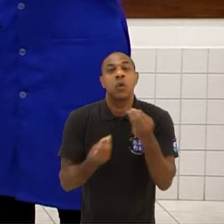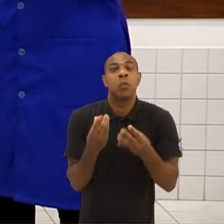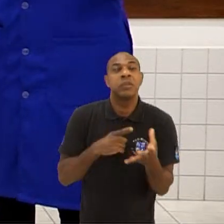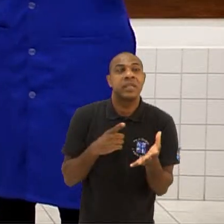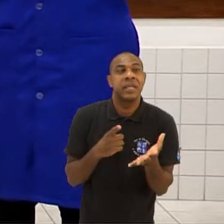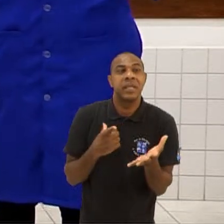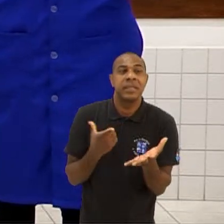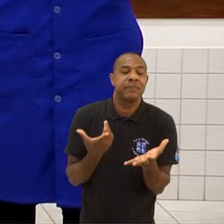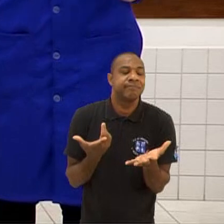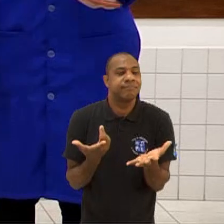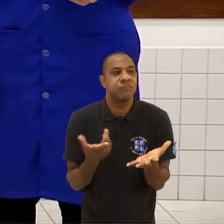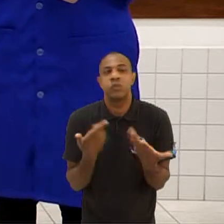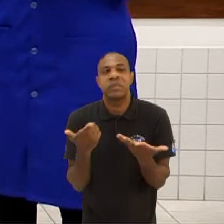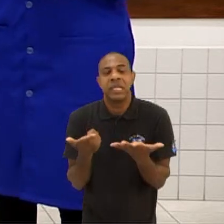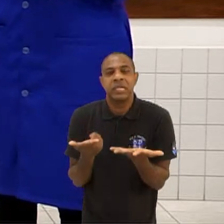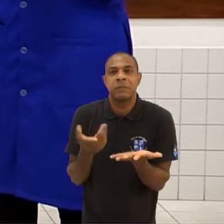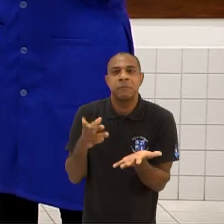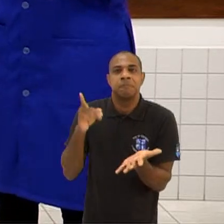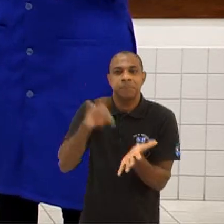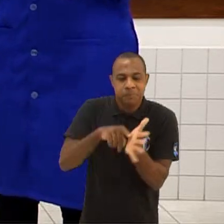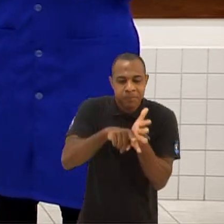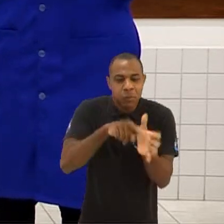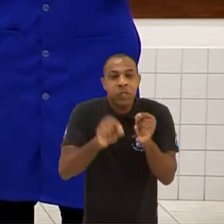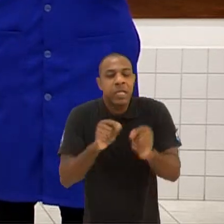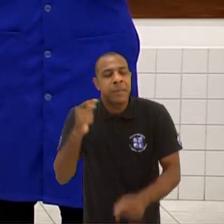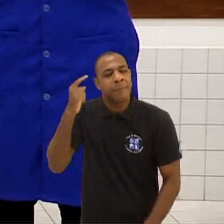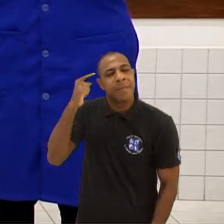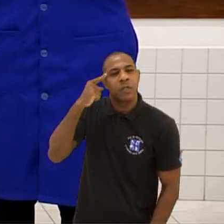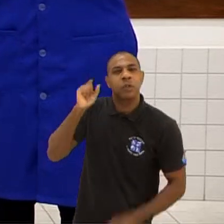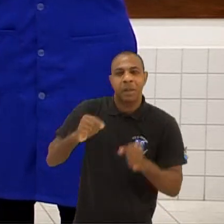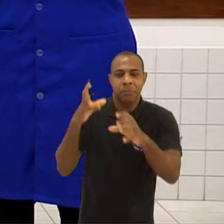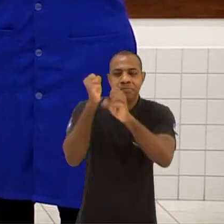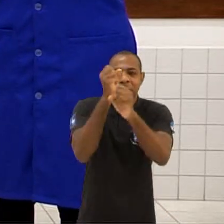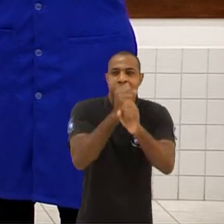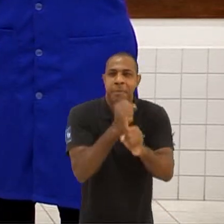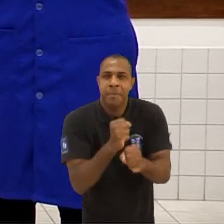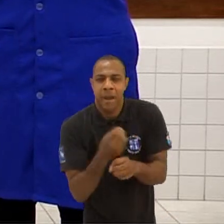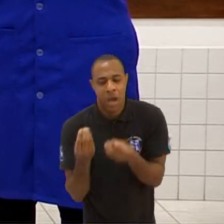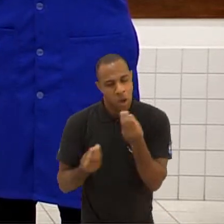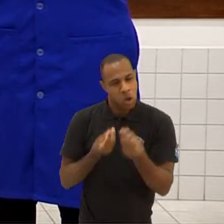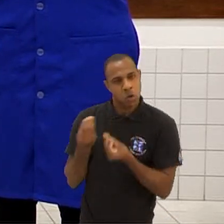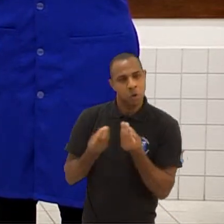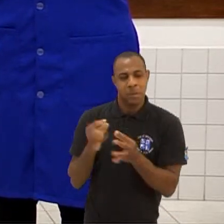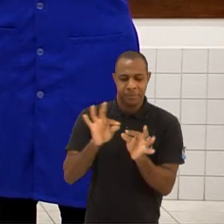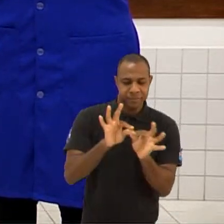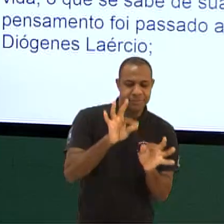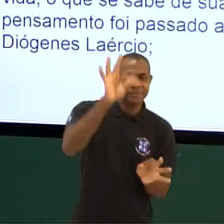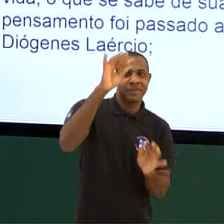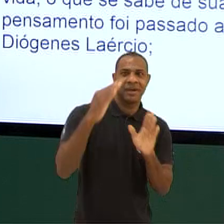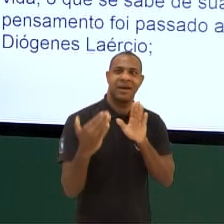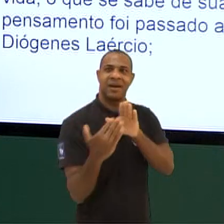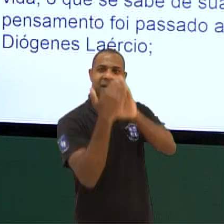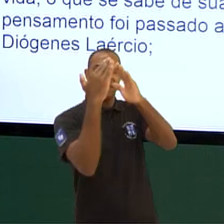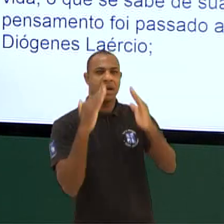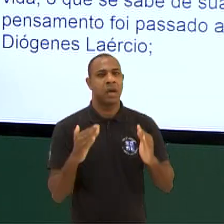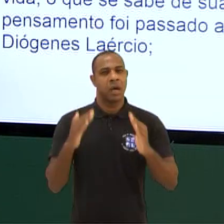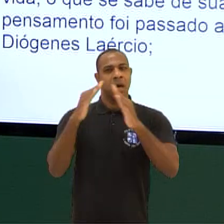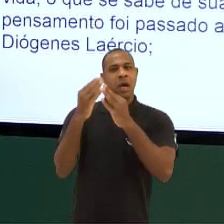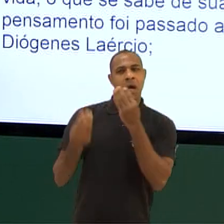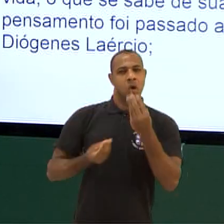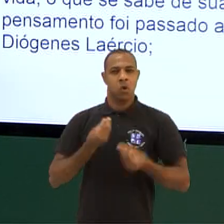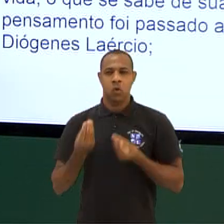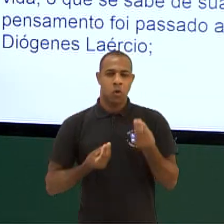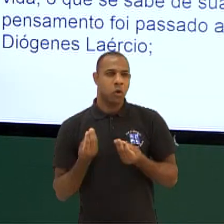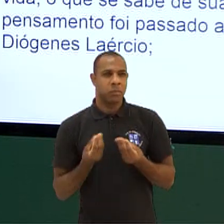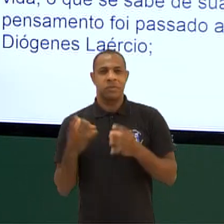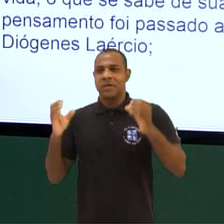chegou, o que ele pensou para calcular a altura das pirâmides, como ele previu, na verdade,